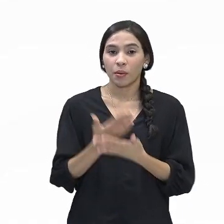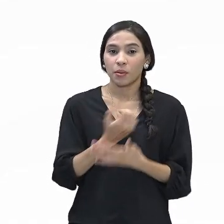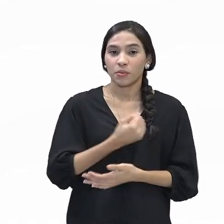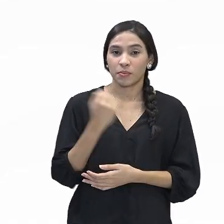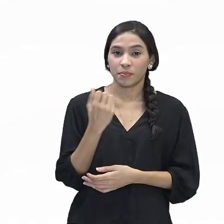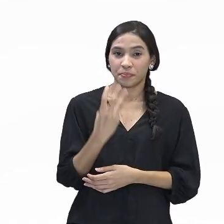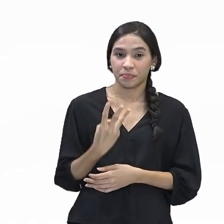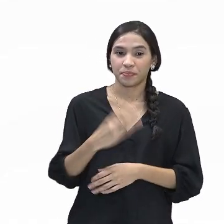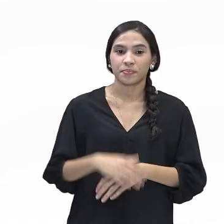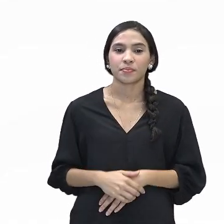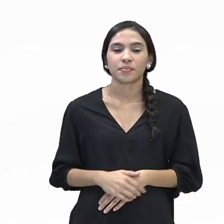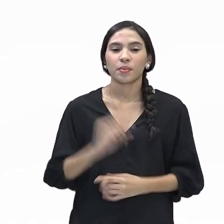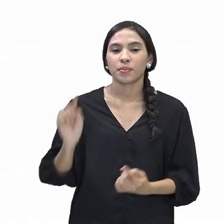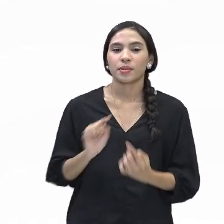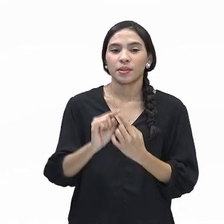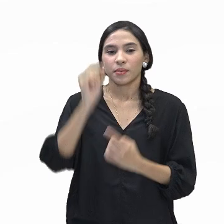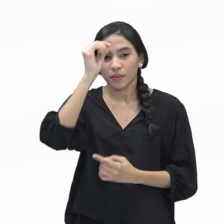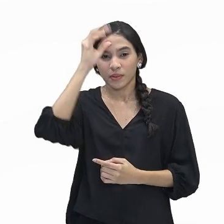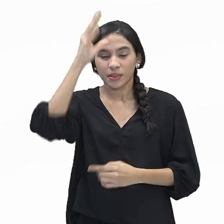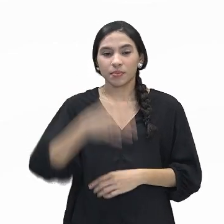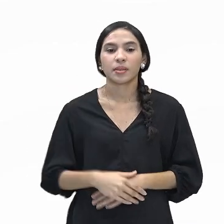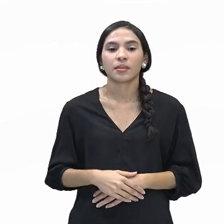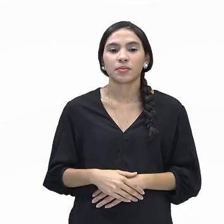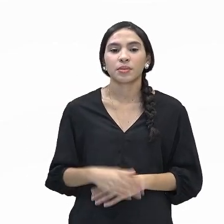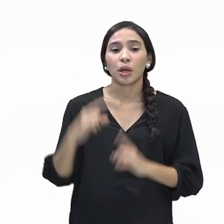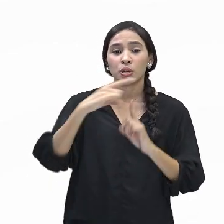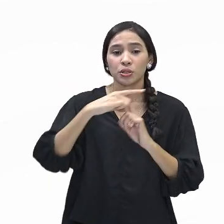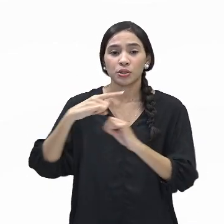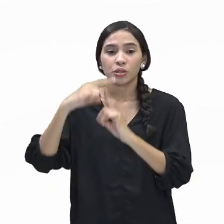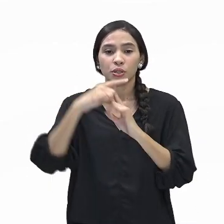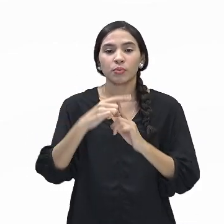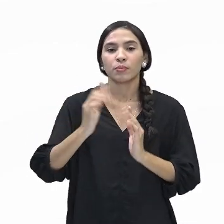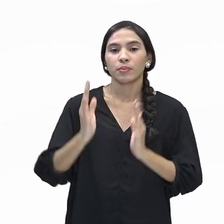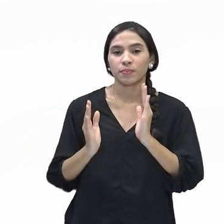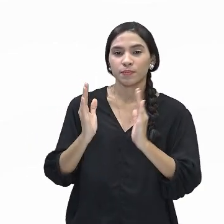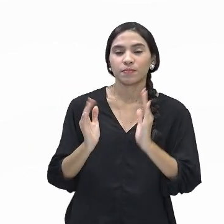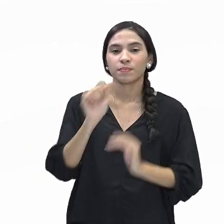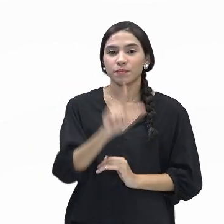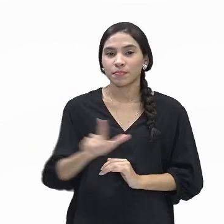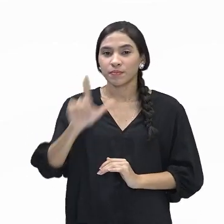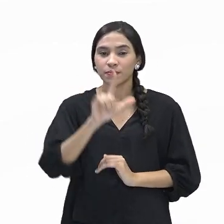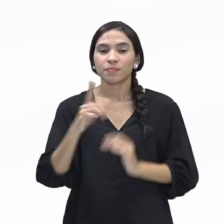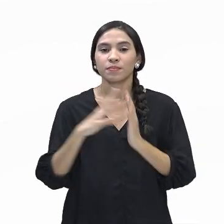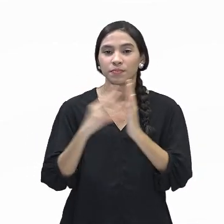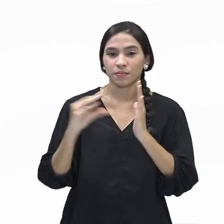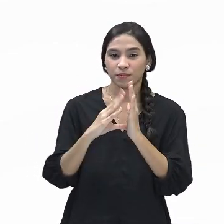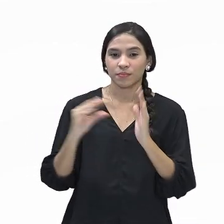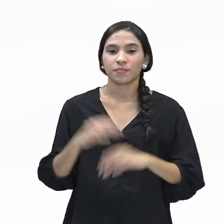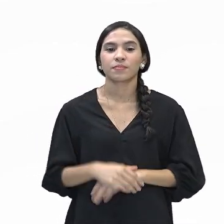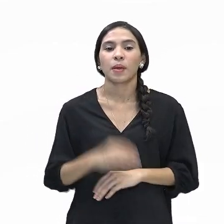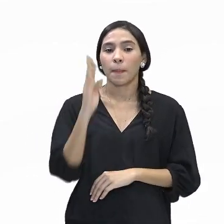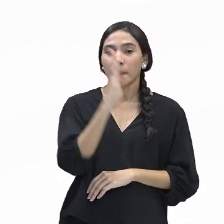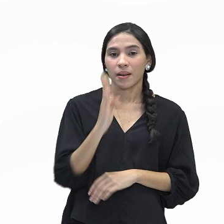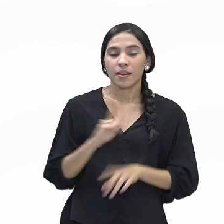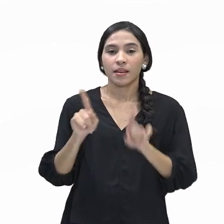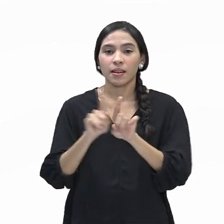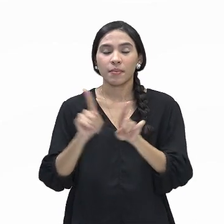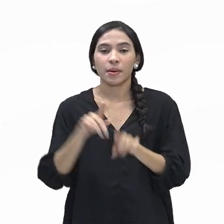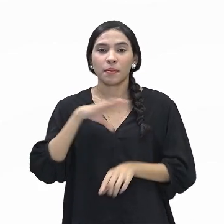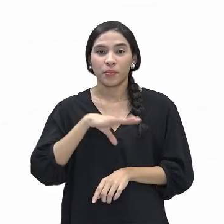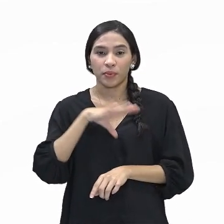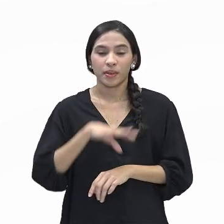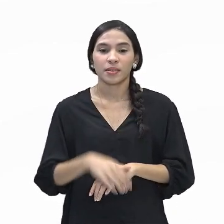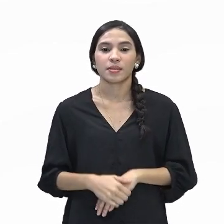número 13, objeto de conhecimento, estilos de época nas literaturas brasileira e